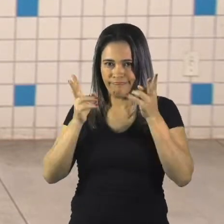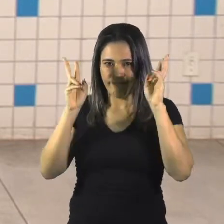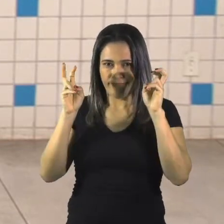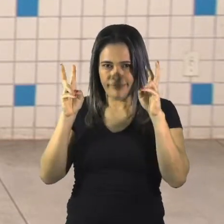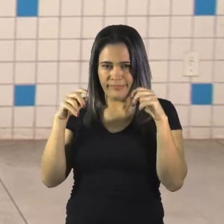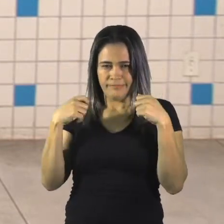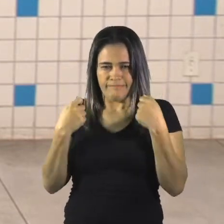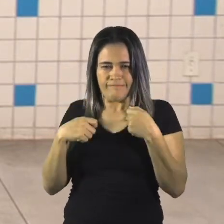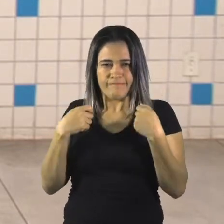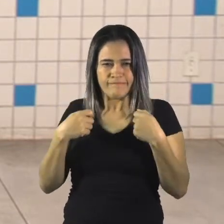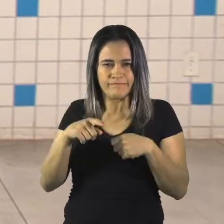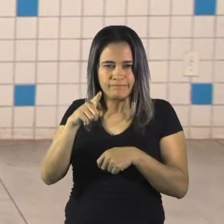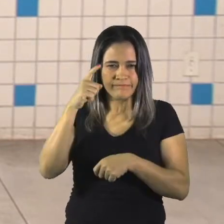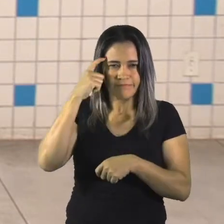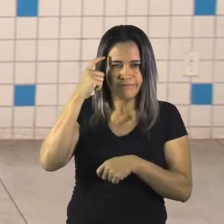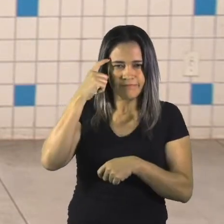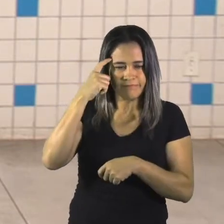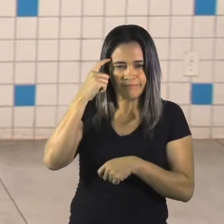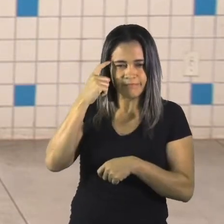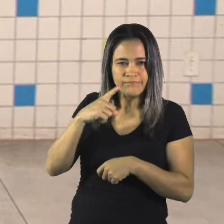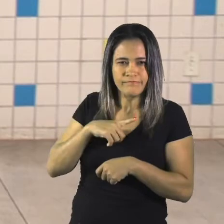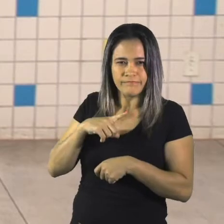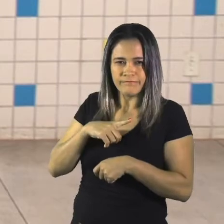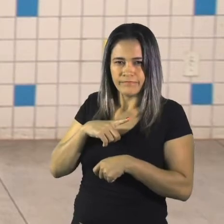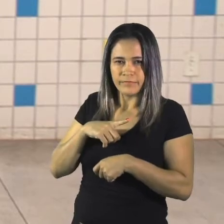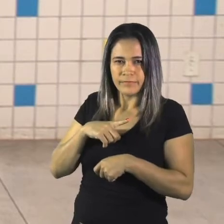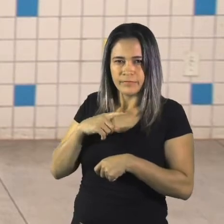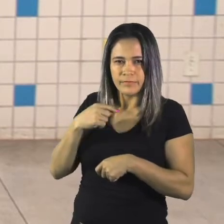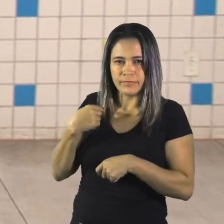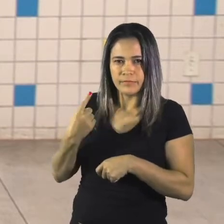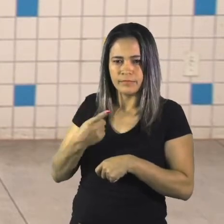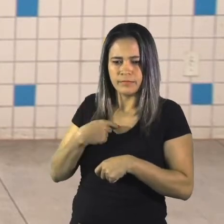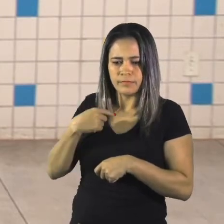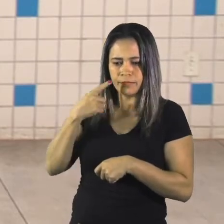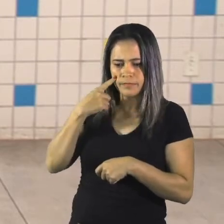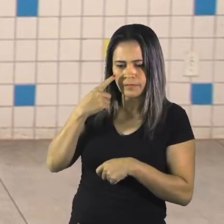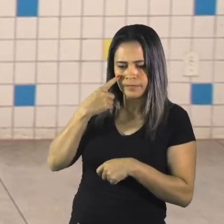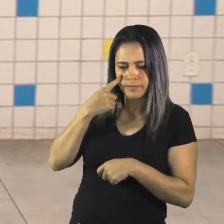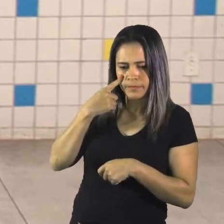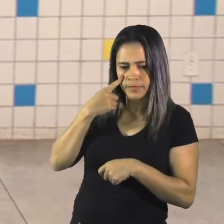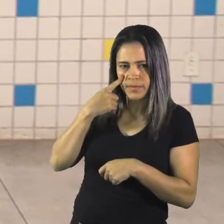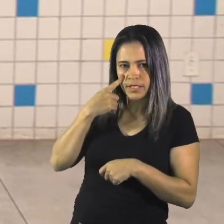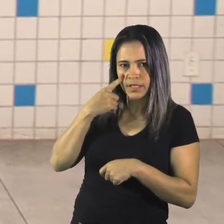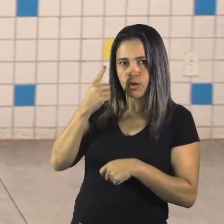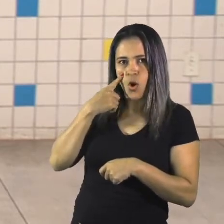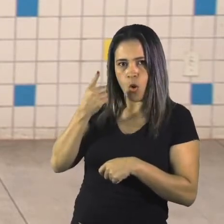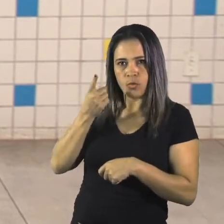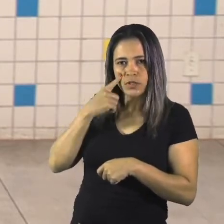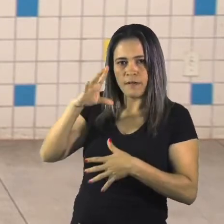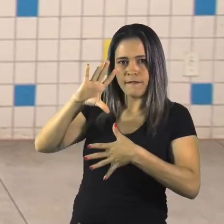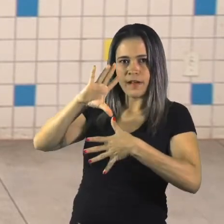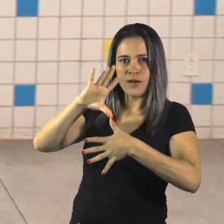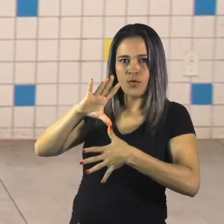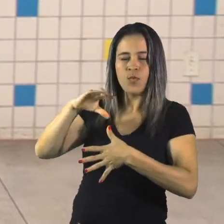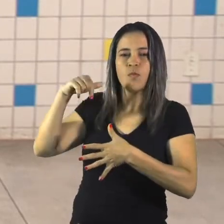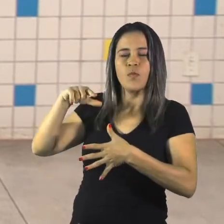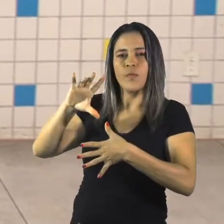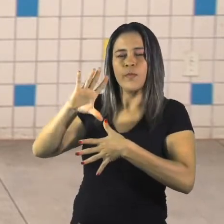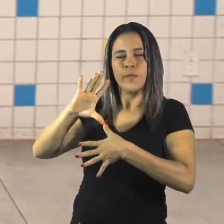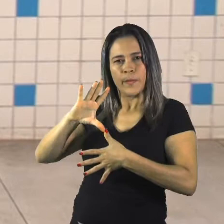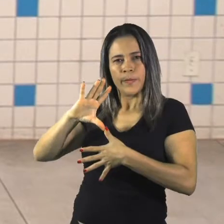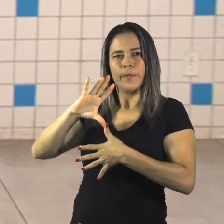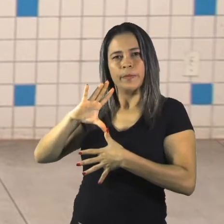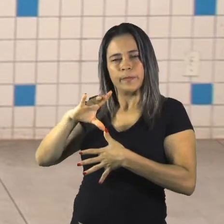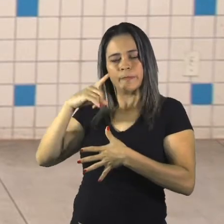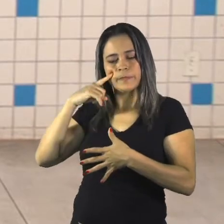preciso que vocês tenham em mente que a gente vai observar um mapa. E quando a gente observa um mapa, é como se a gente